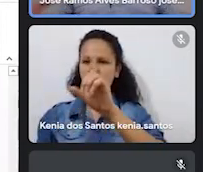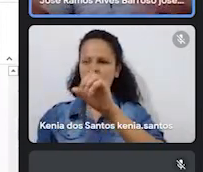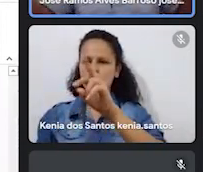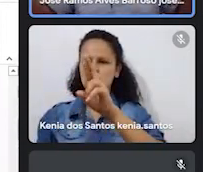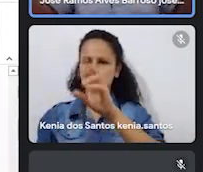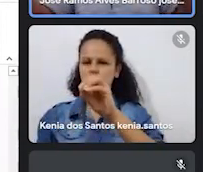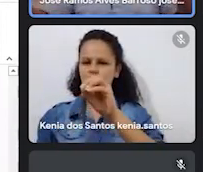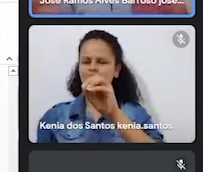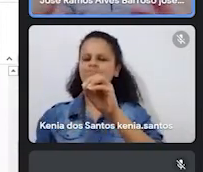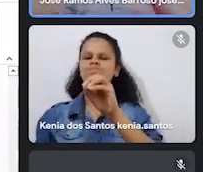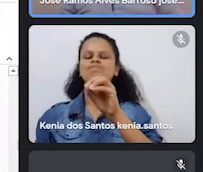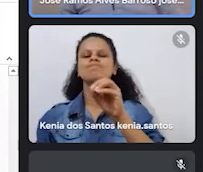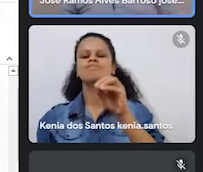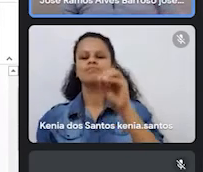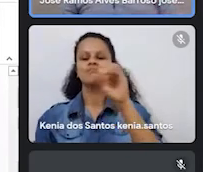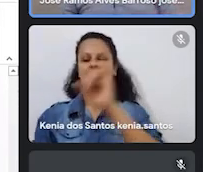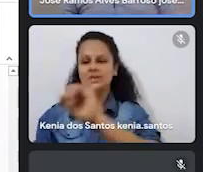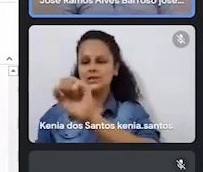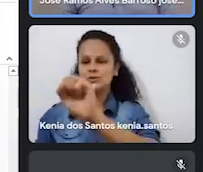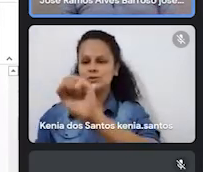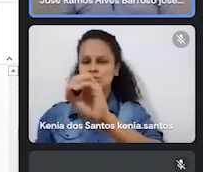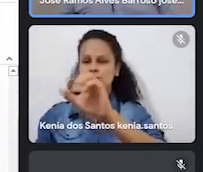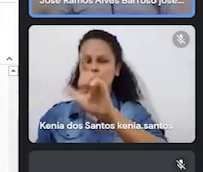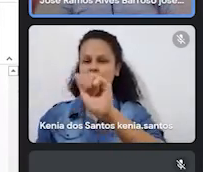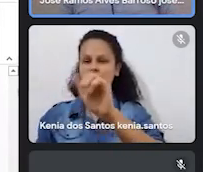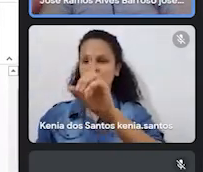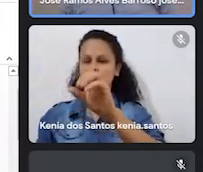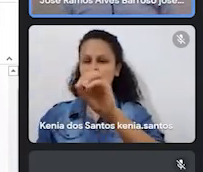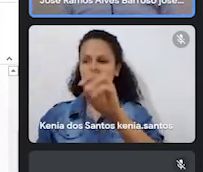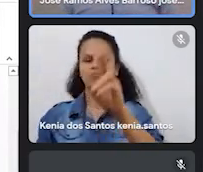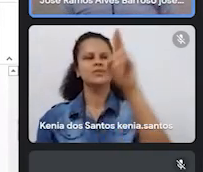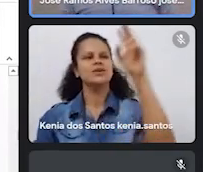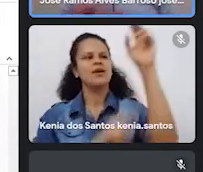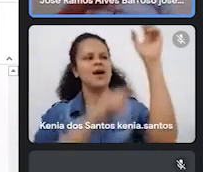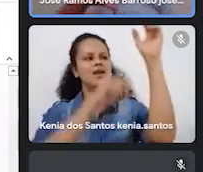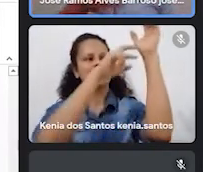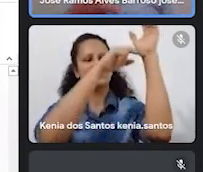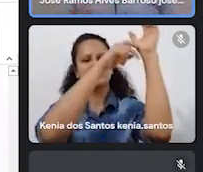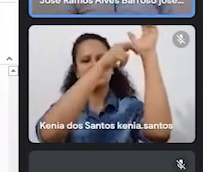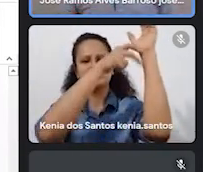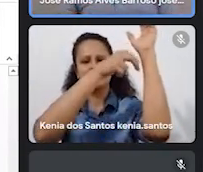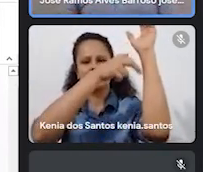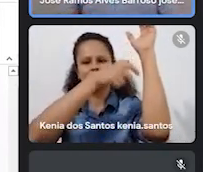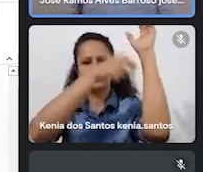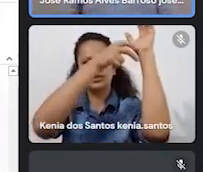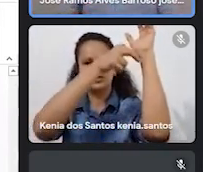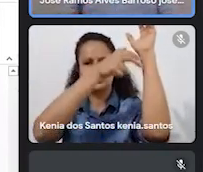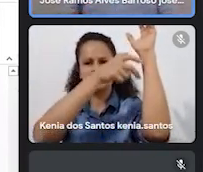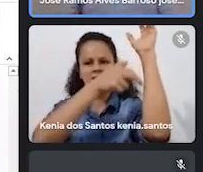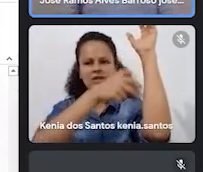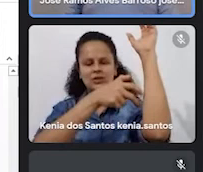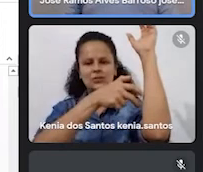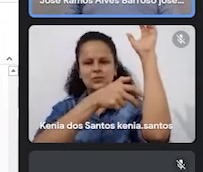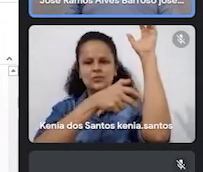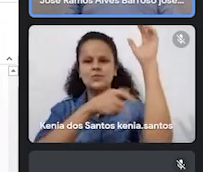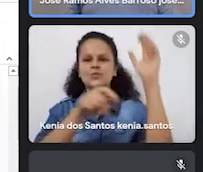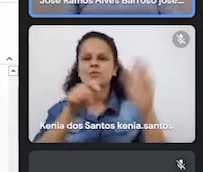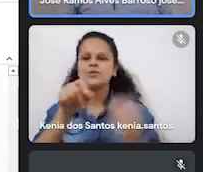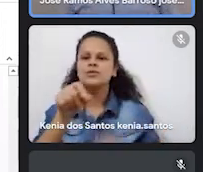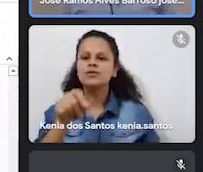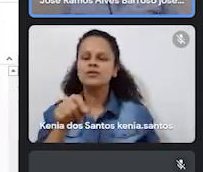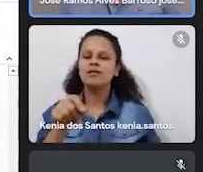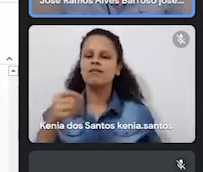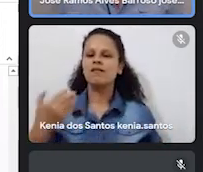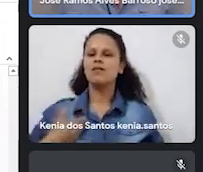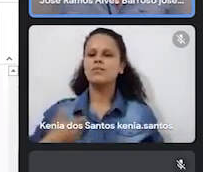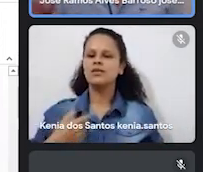Olha que ele está acabando de descer. Chega o colega dele com um palmo de língua para fora.